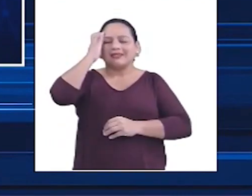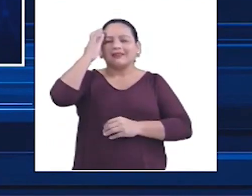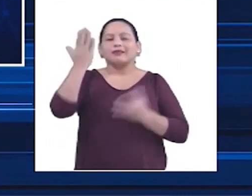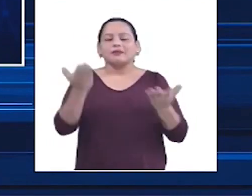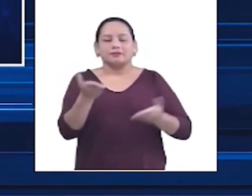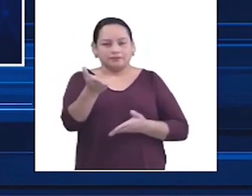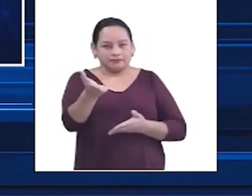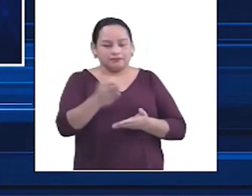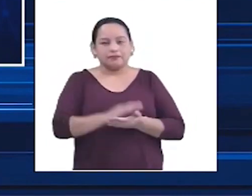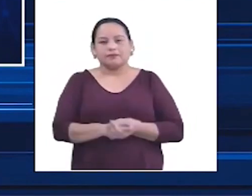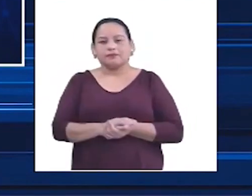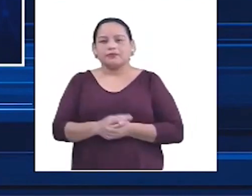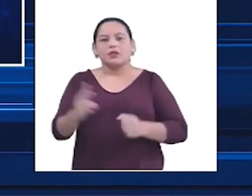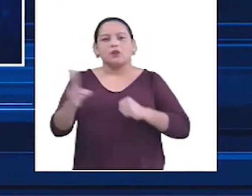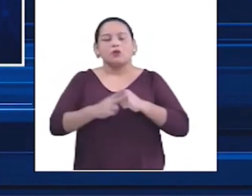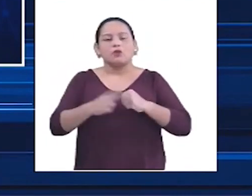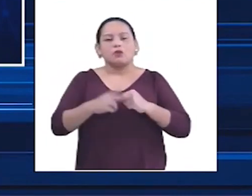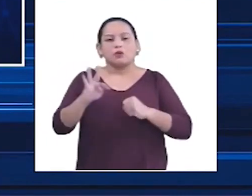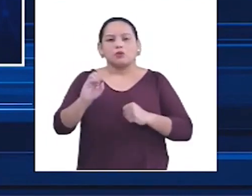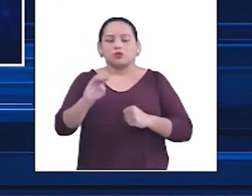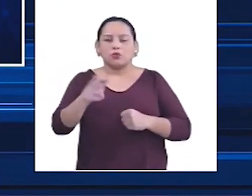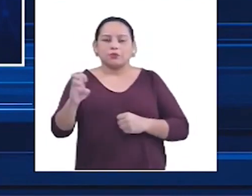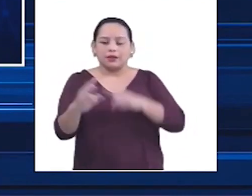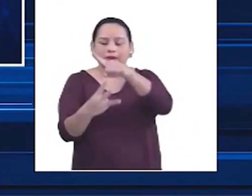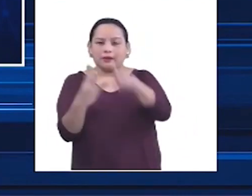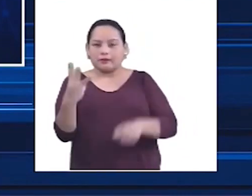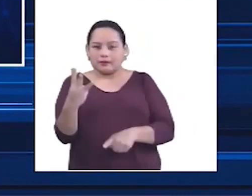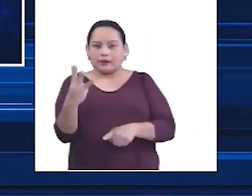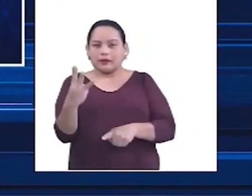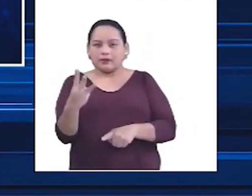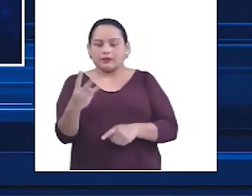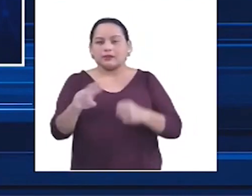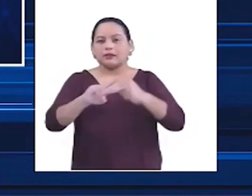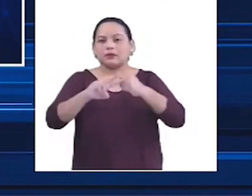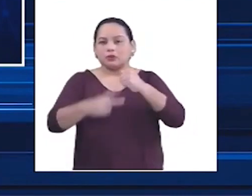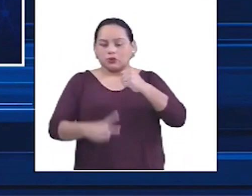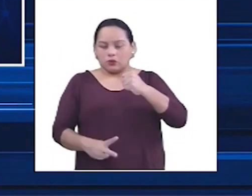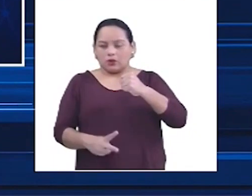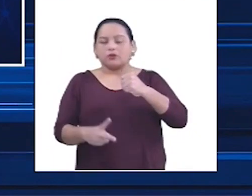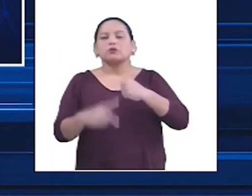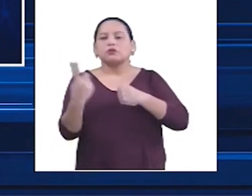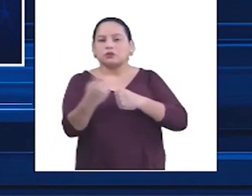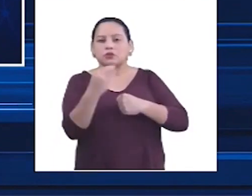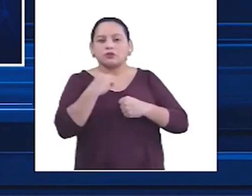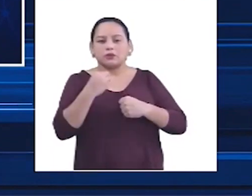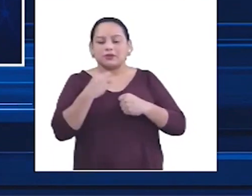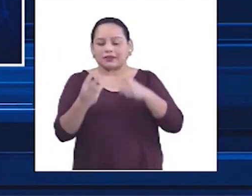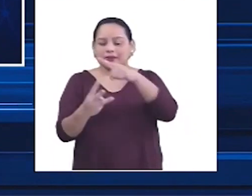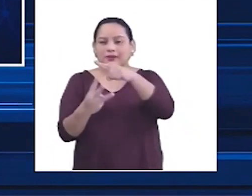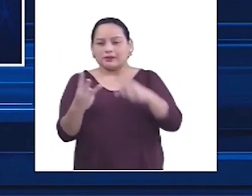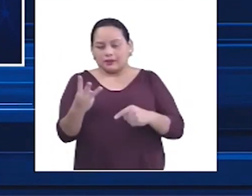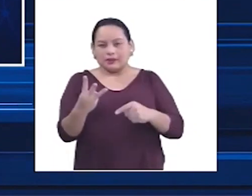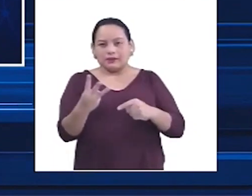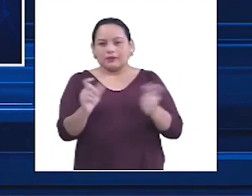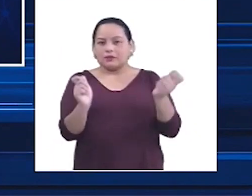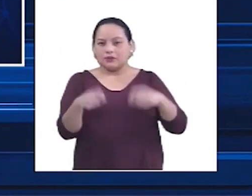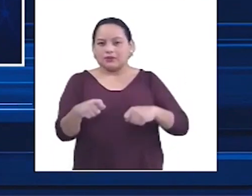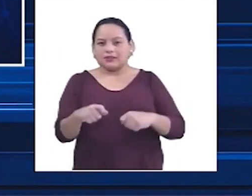vocês, tá? O verbo to be, então, no presente, ele tem três, quando conjugado, obviamente, né? Ele tem três possibilidades, que é o